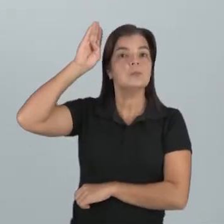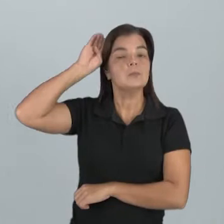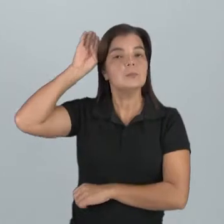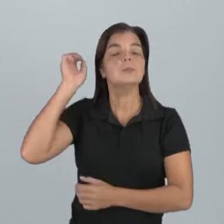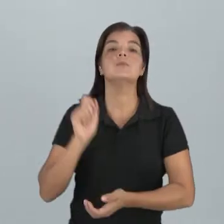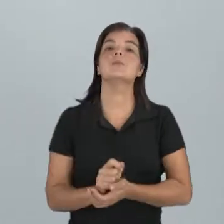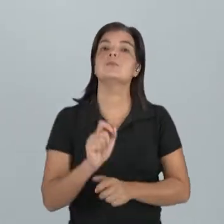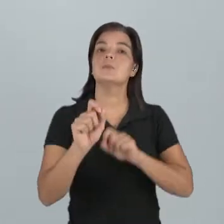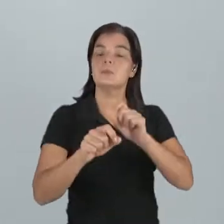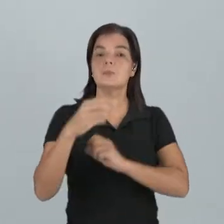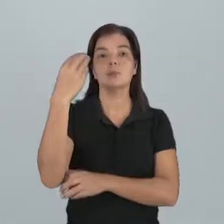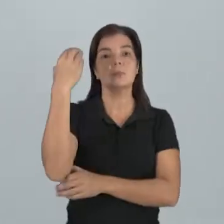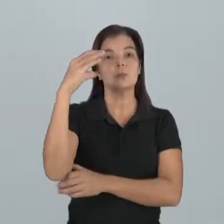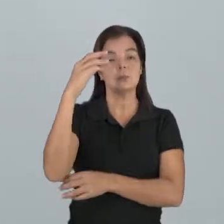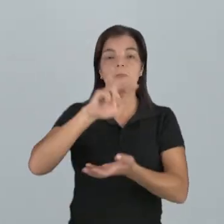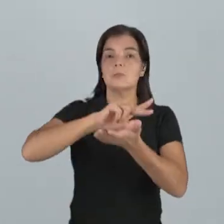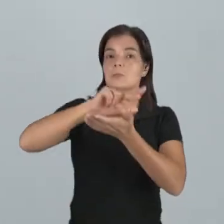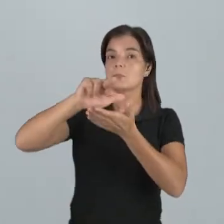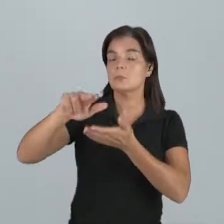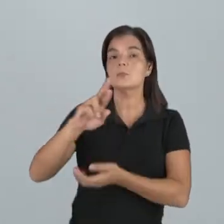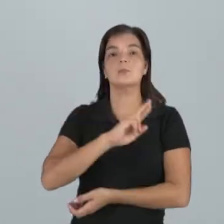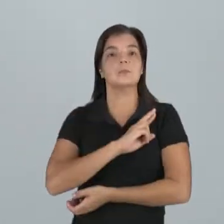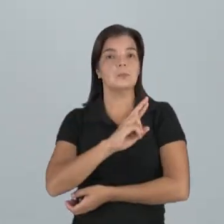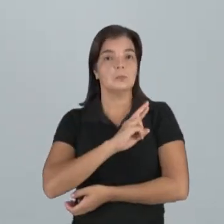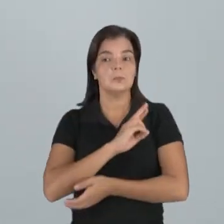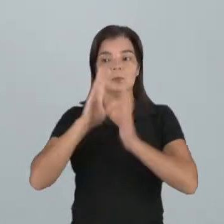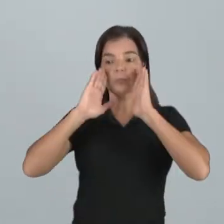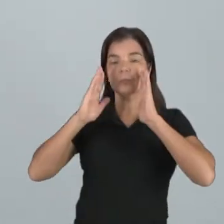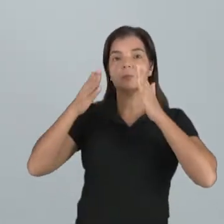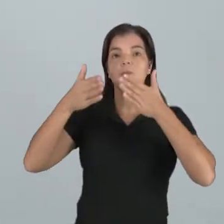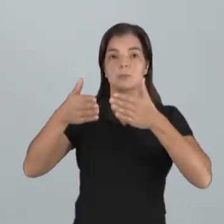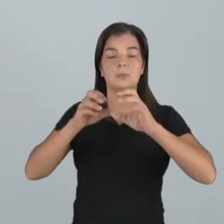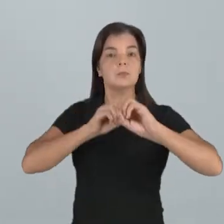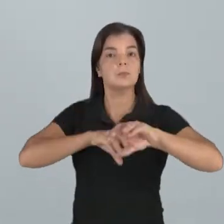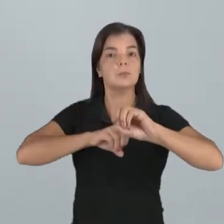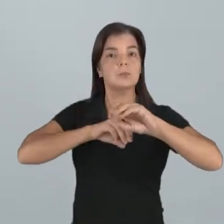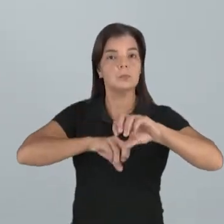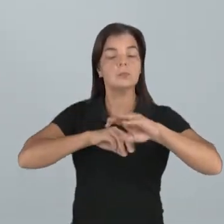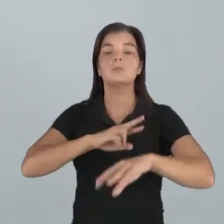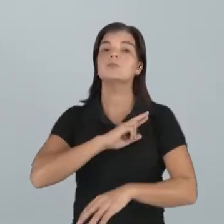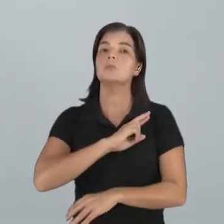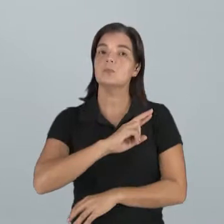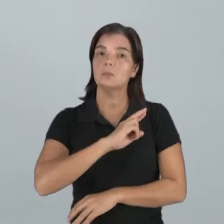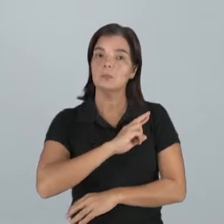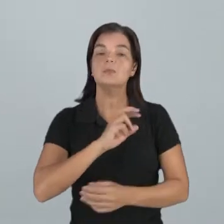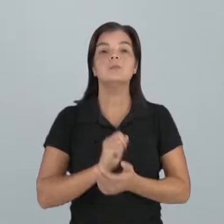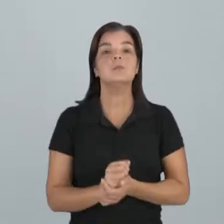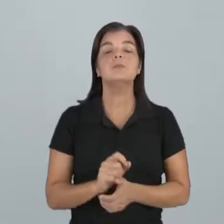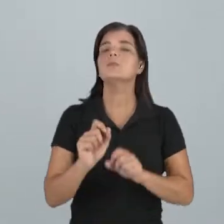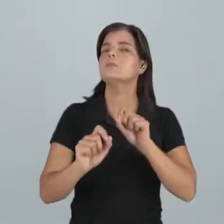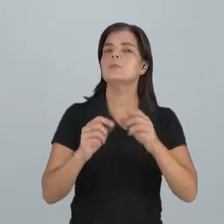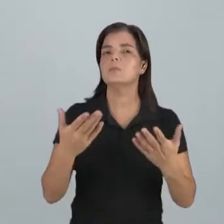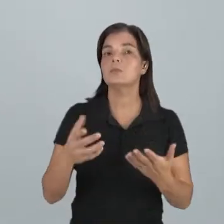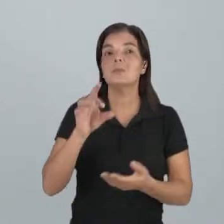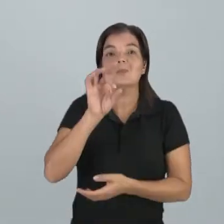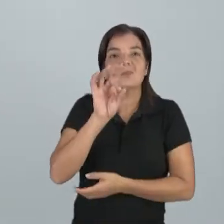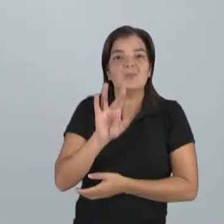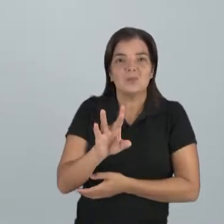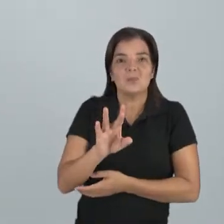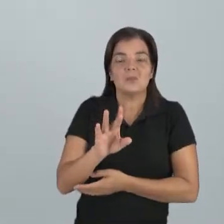a ciência das religiões. Então, o enfoque que o ensino religioso dá à religião não